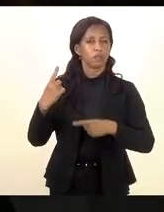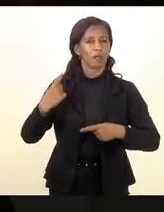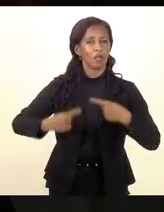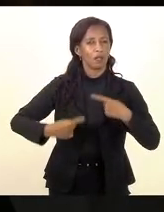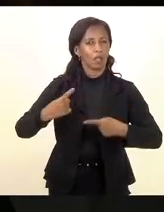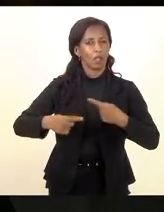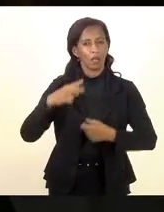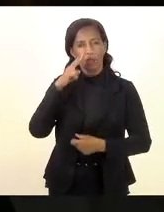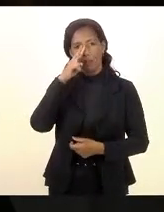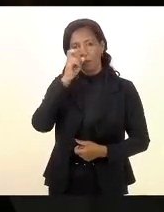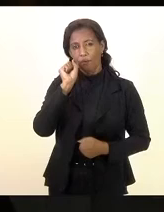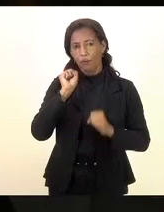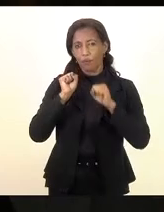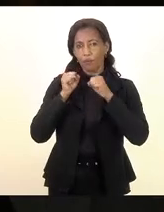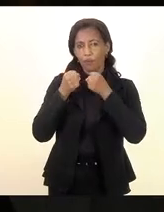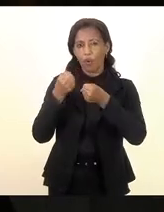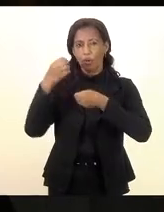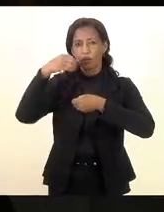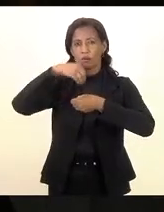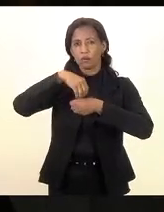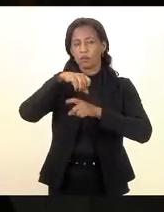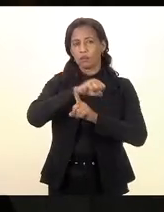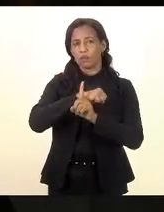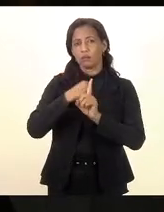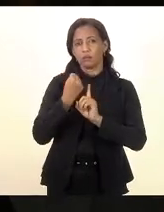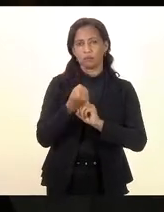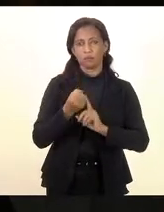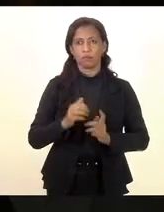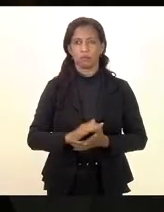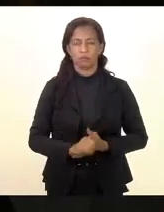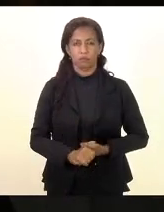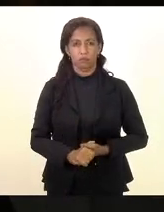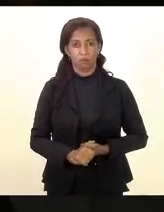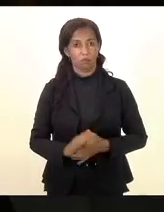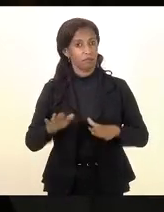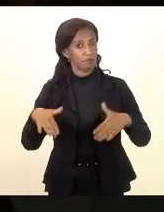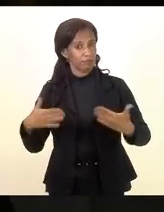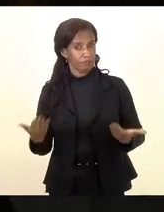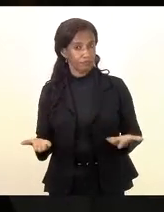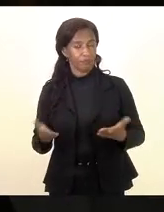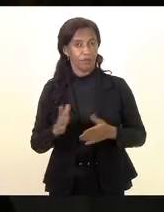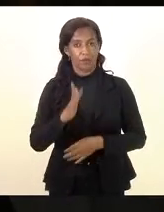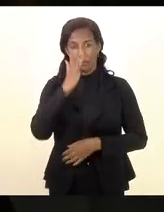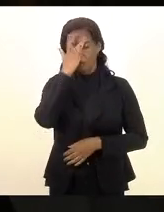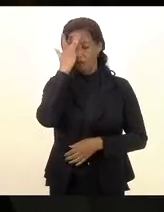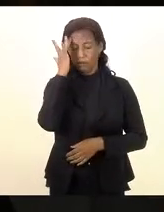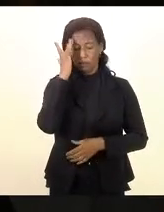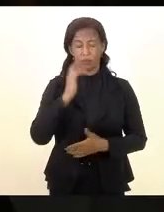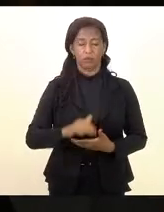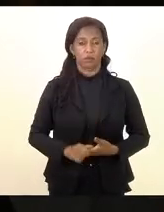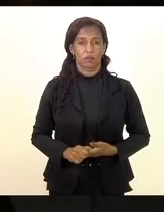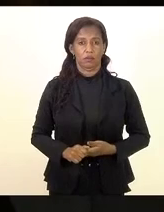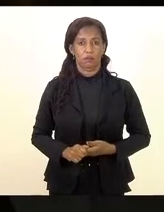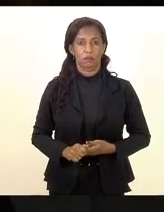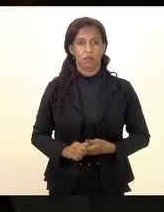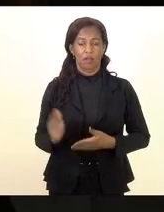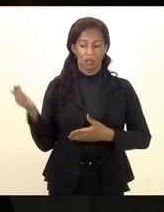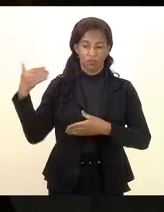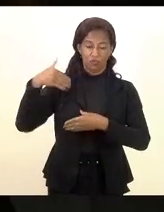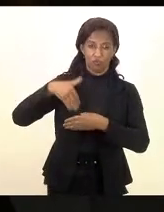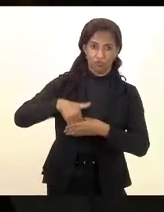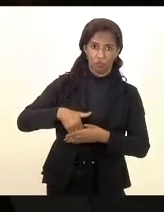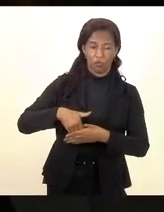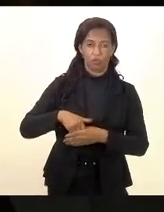forte por dentro da sociedade afinal de contas as pessoas elas votam